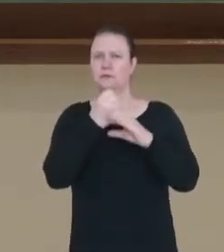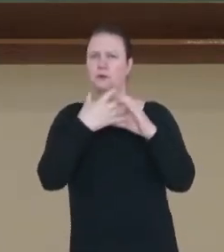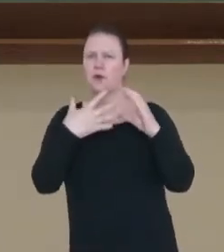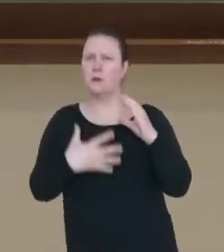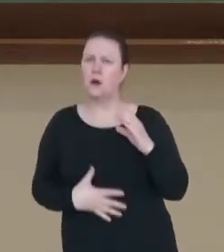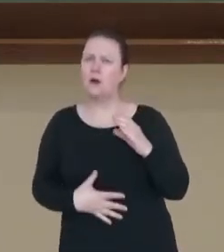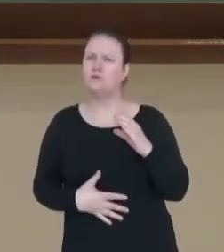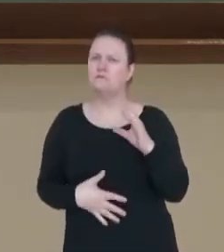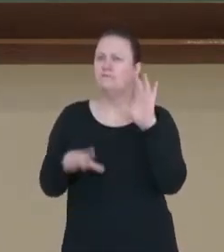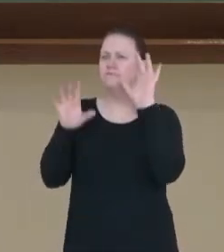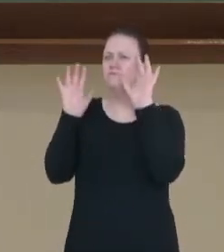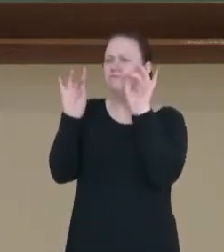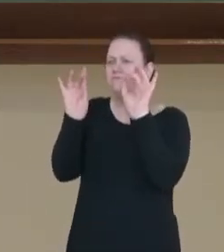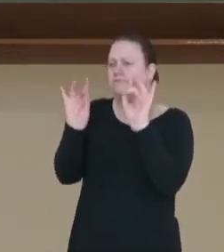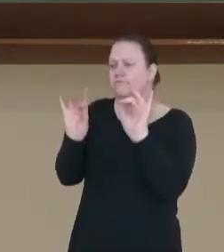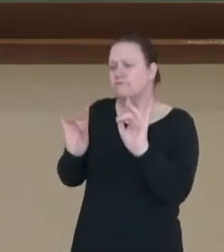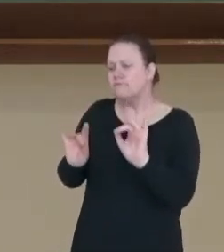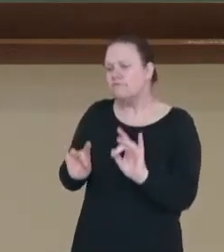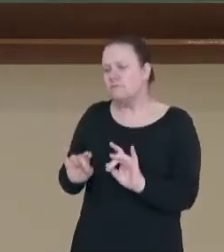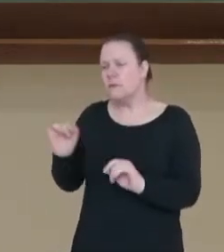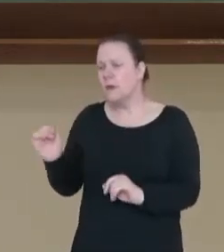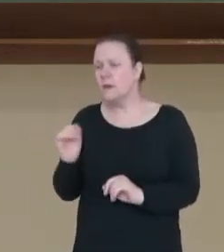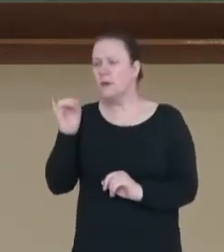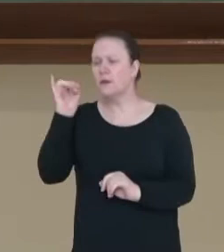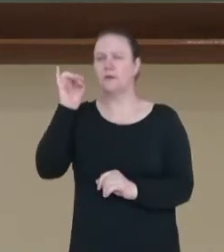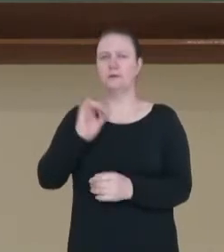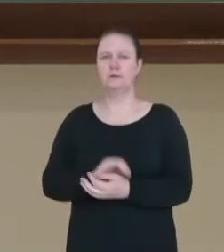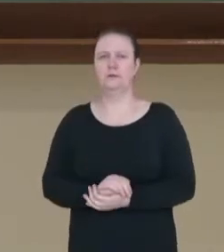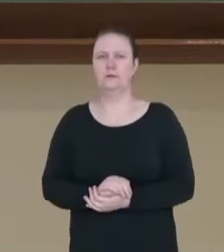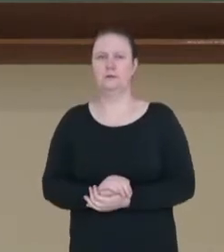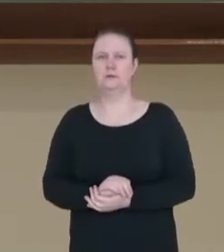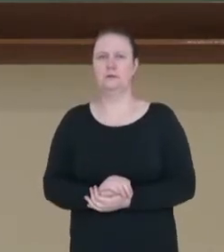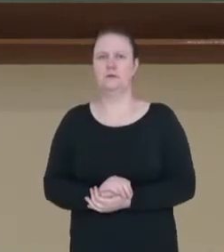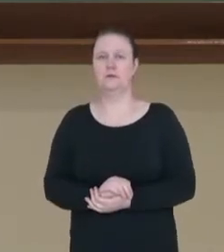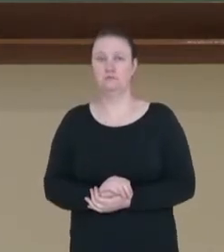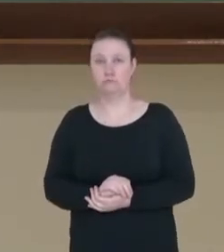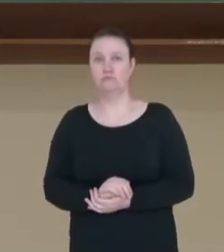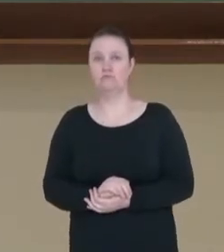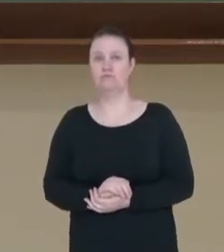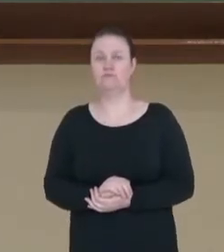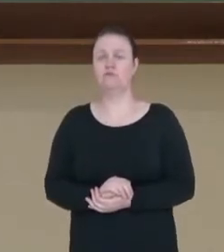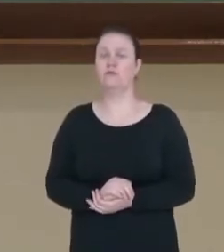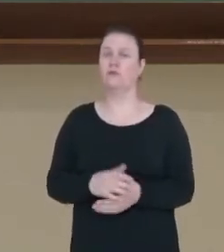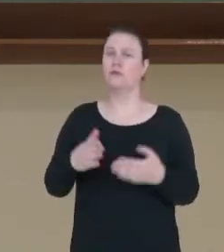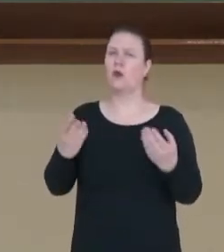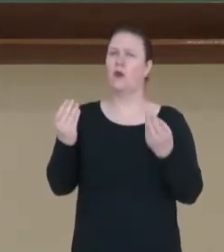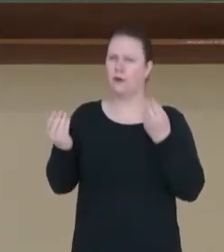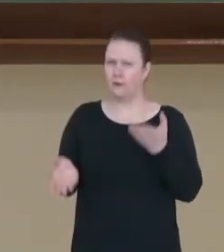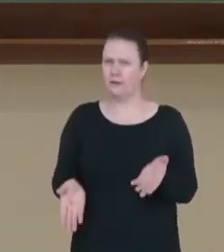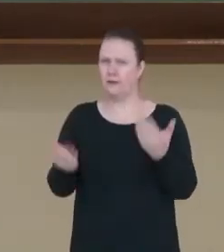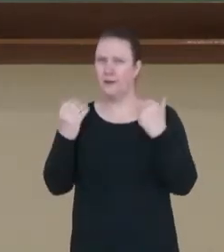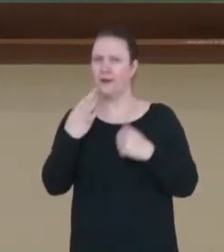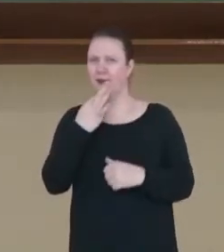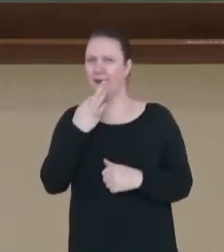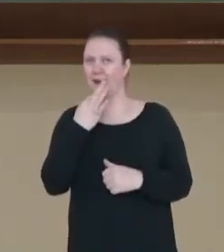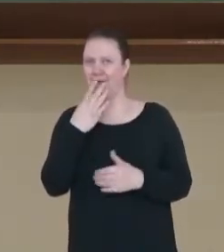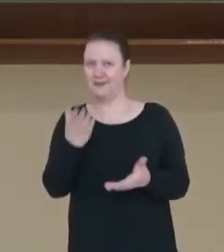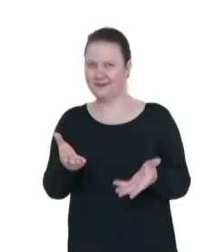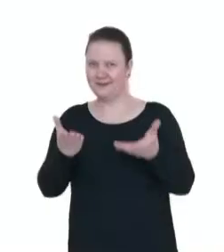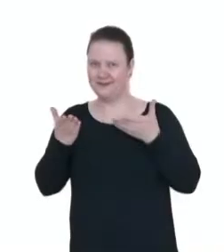bem peculiares? São características bem modernas, surreais? Vamos conhecer? Eu te